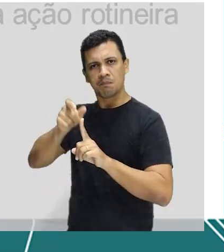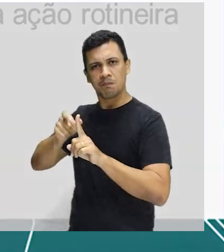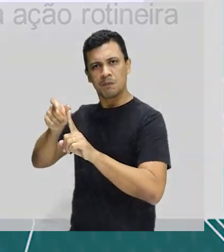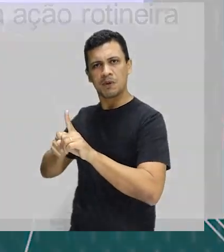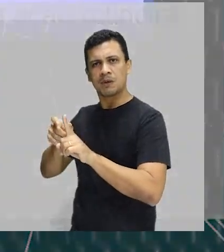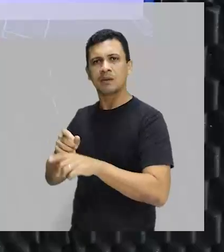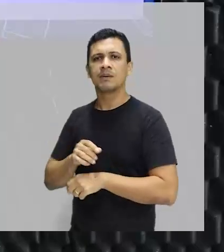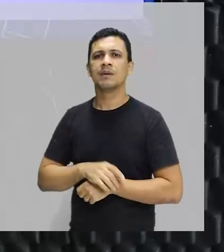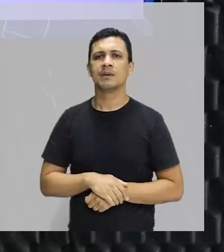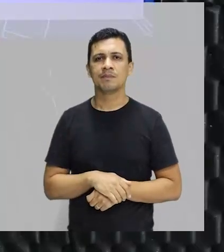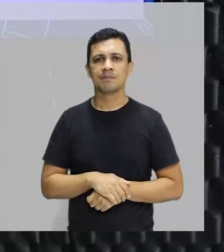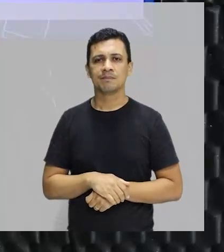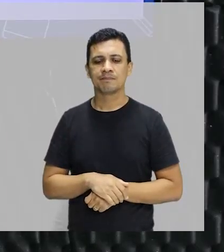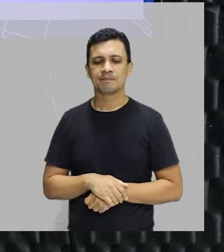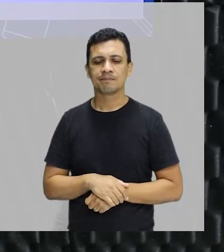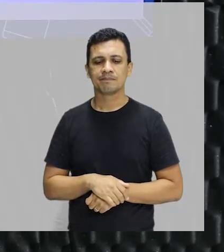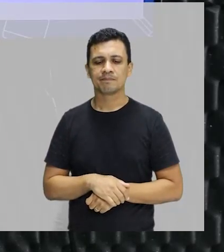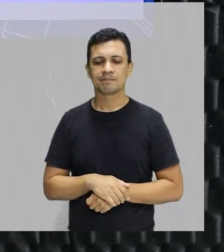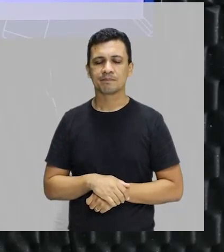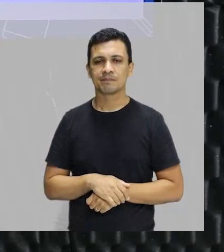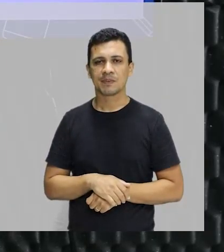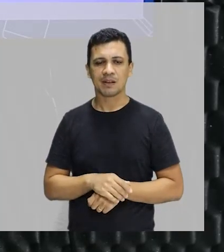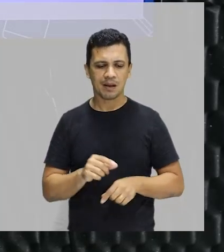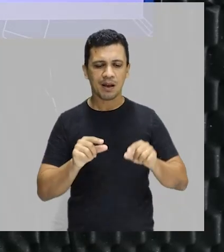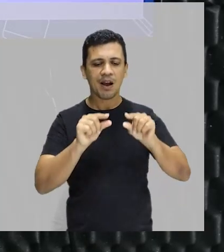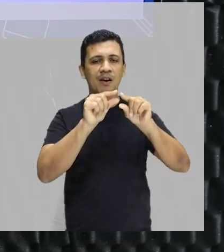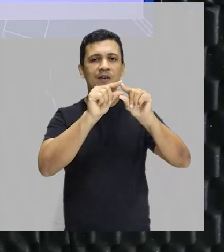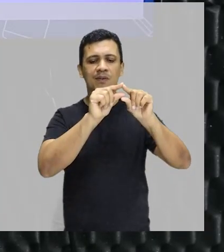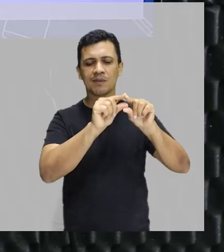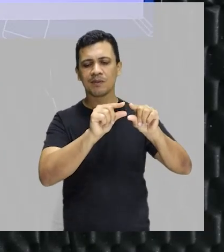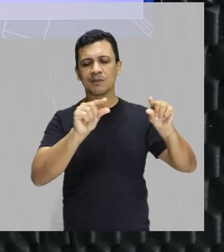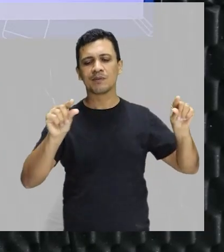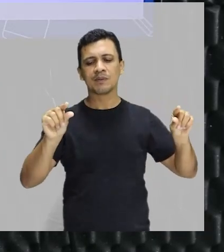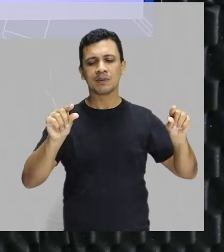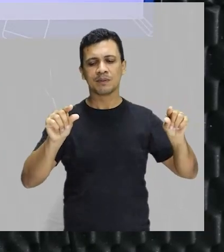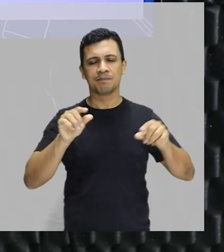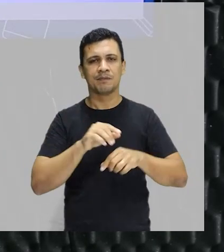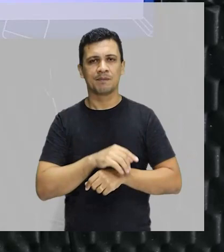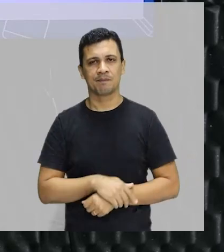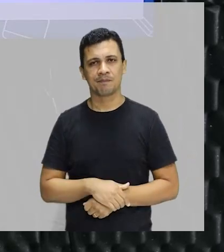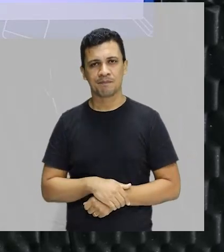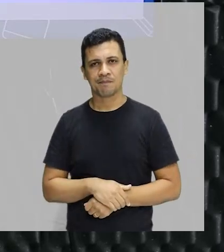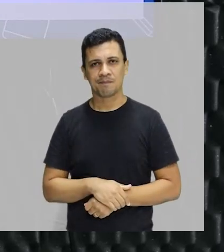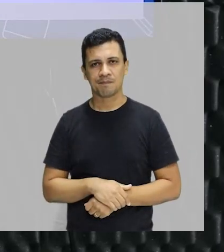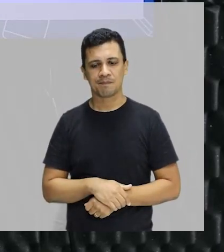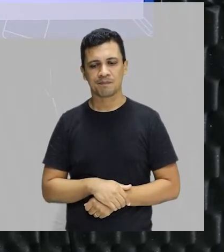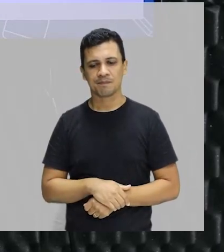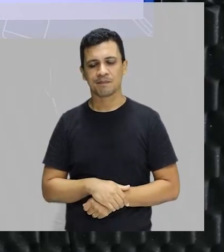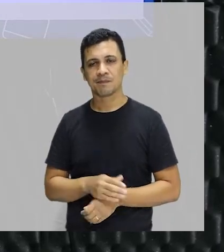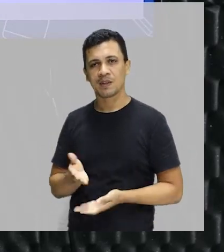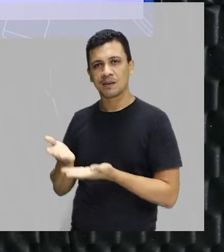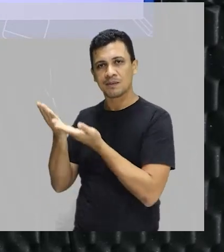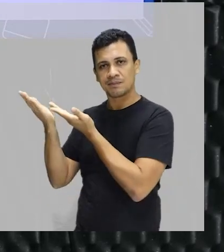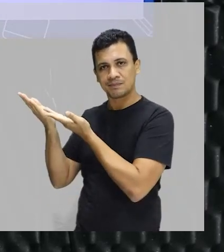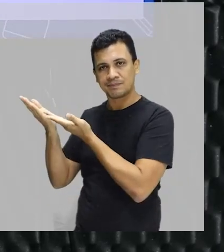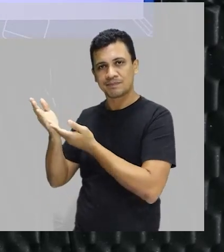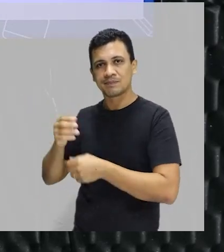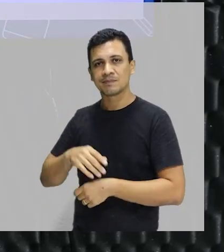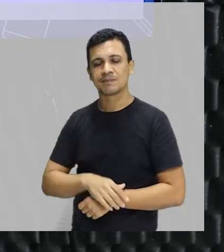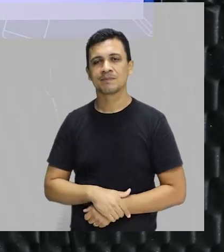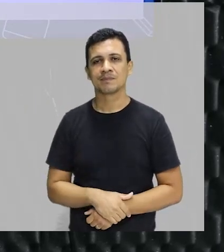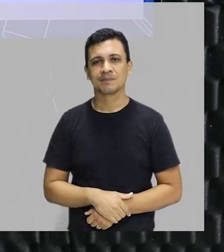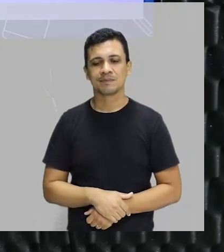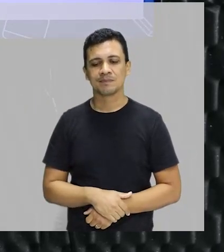seguinte. Na sentença, the comics were a lot better. The comics were a